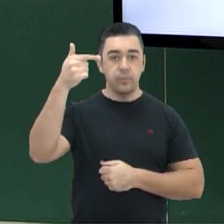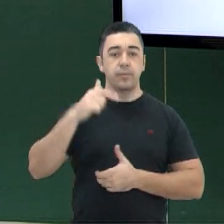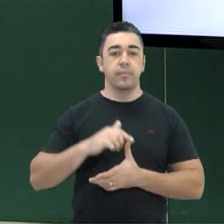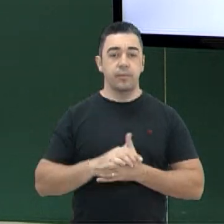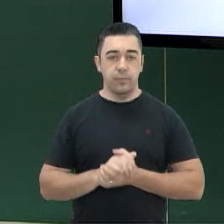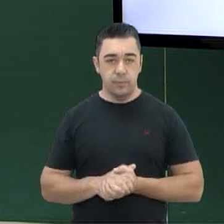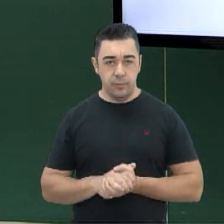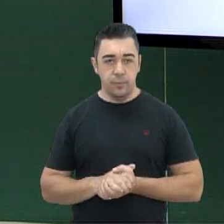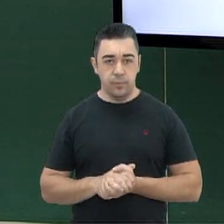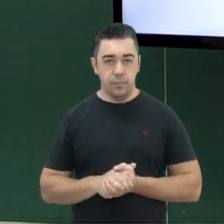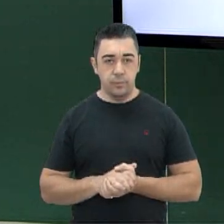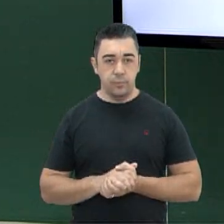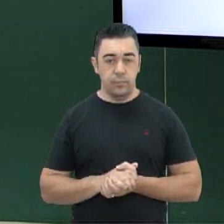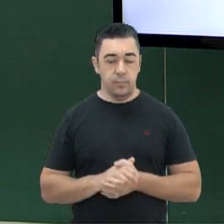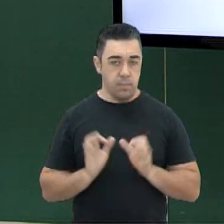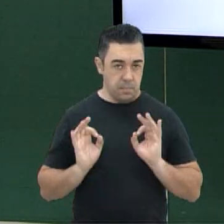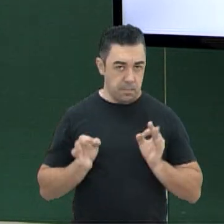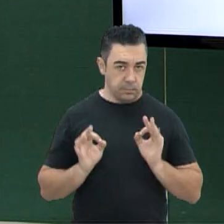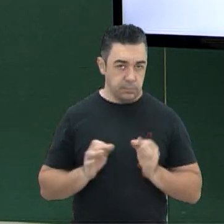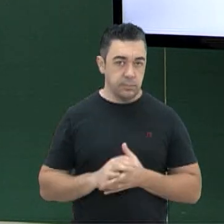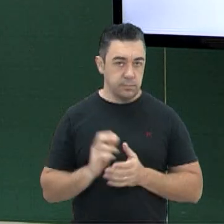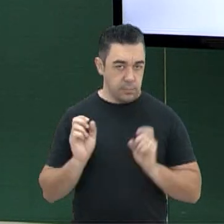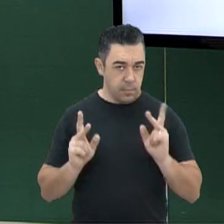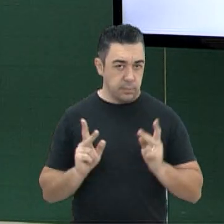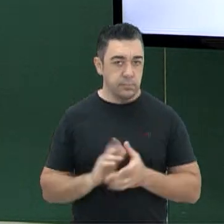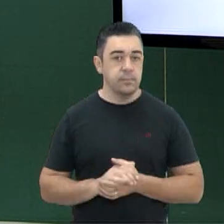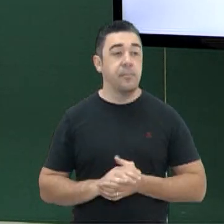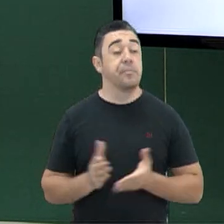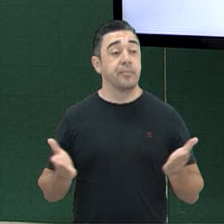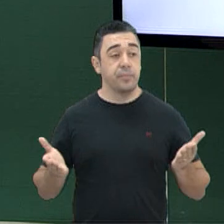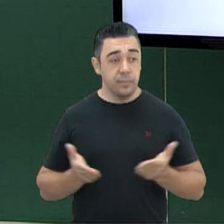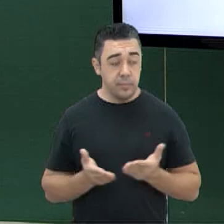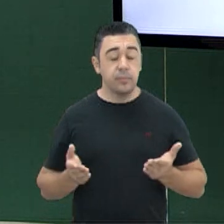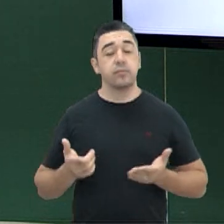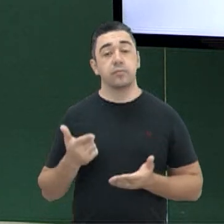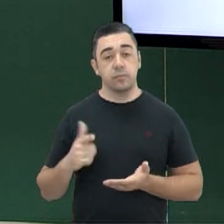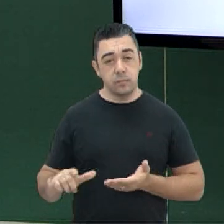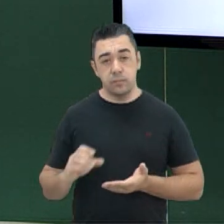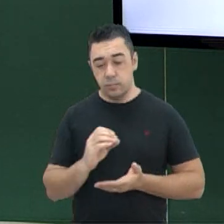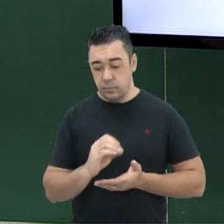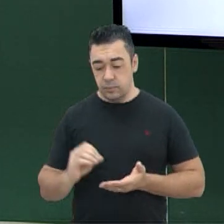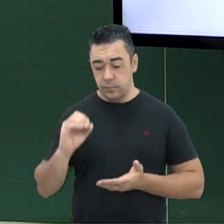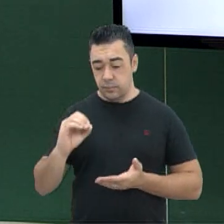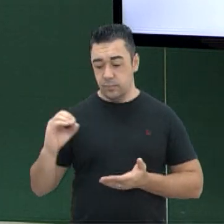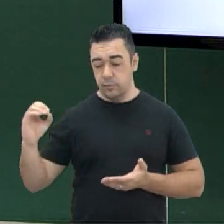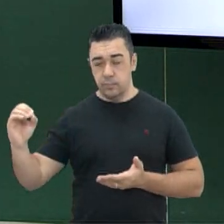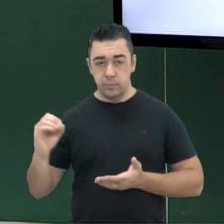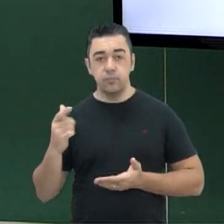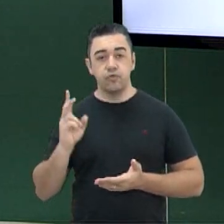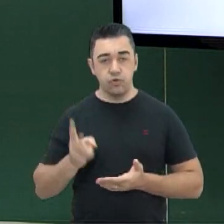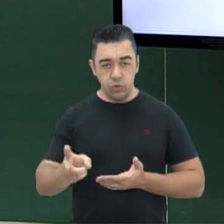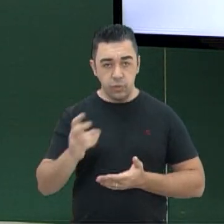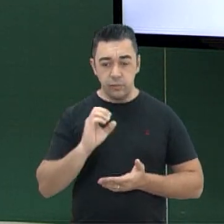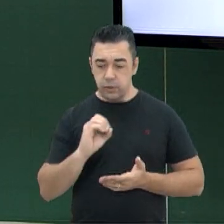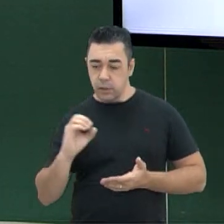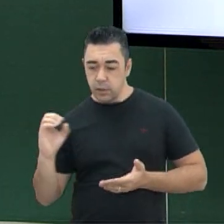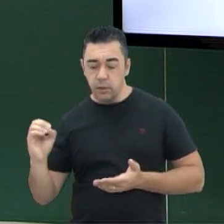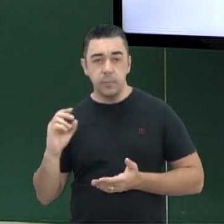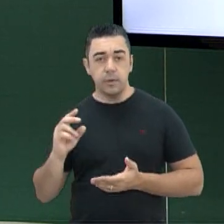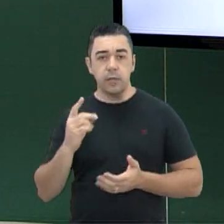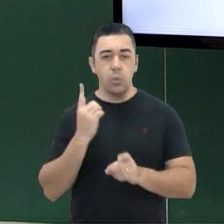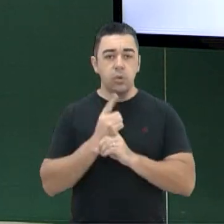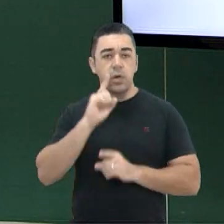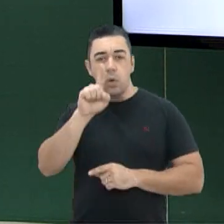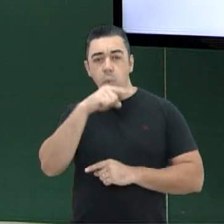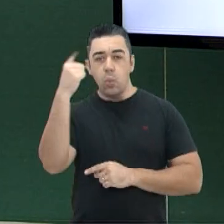número aqui é 2, ok? Agora, eu vou fazer o quê? Mais 2 zeros. Por quê? Para eu chegar na segunda